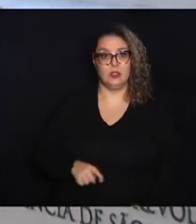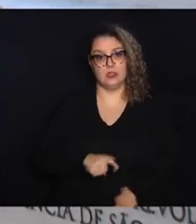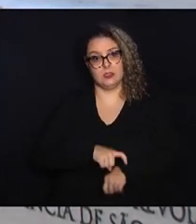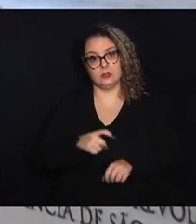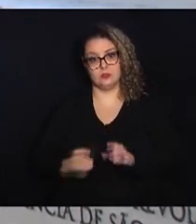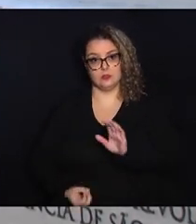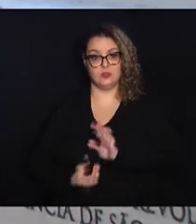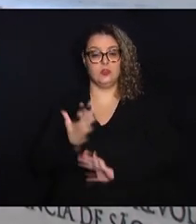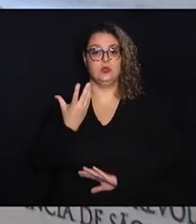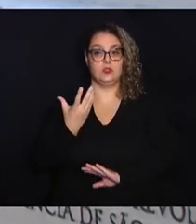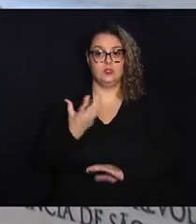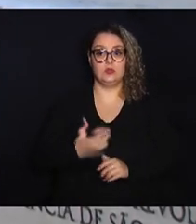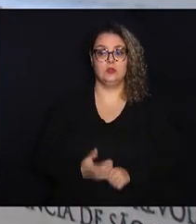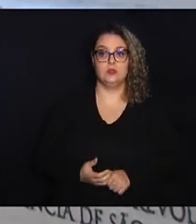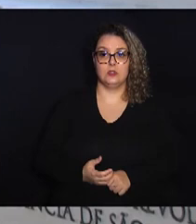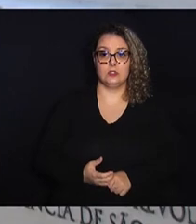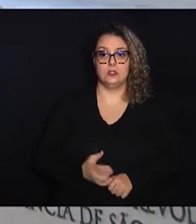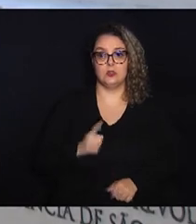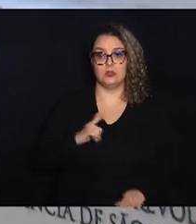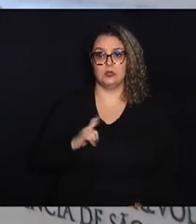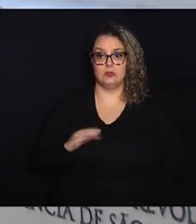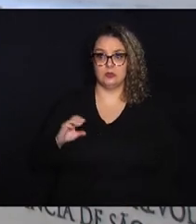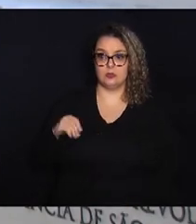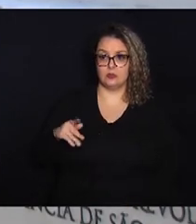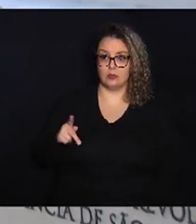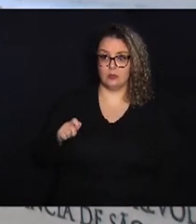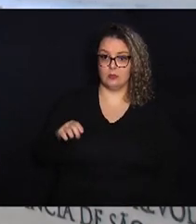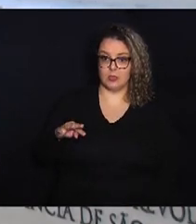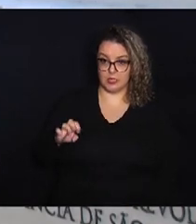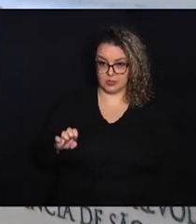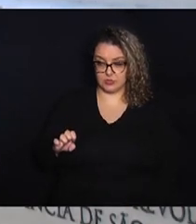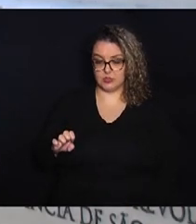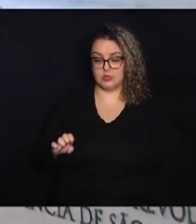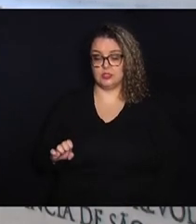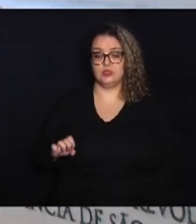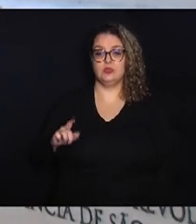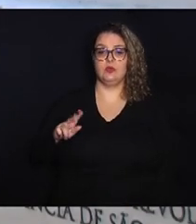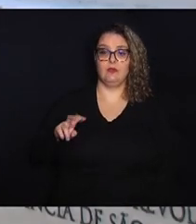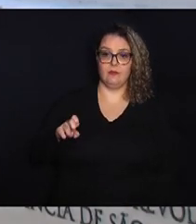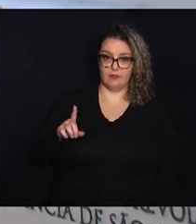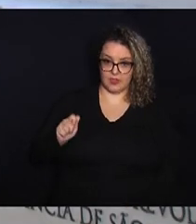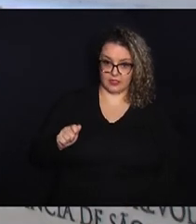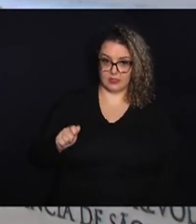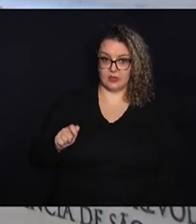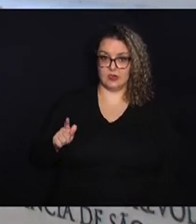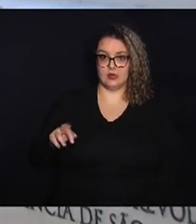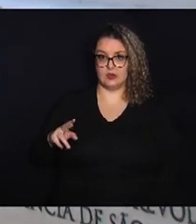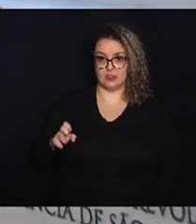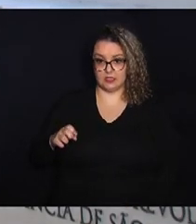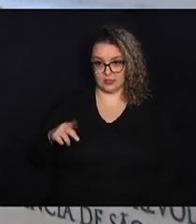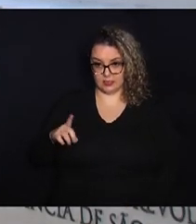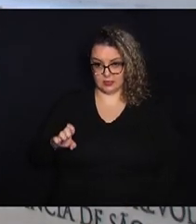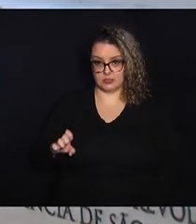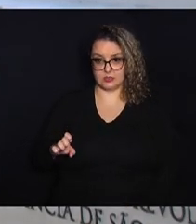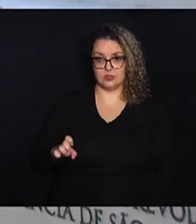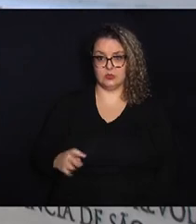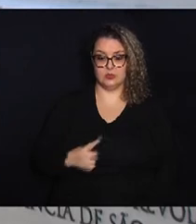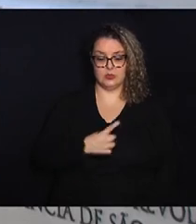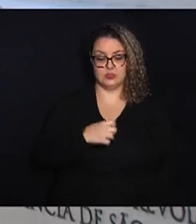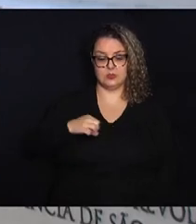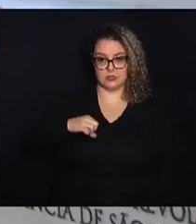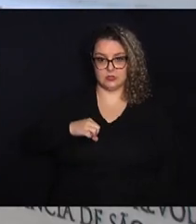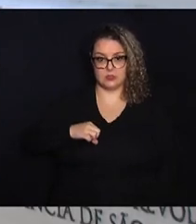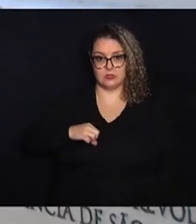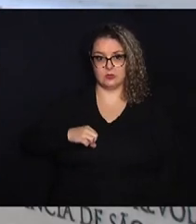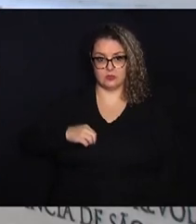onde ocorreu este combate de Venda Grande e onde morreram 19 heróis,